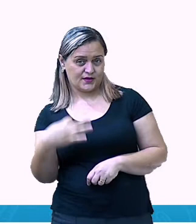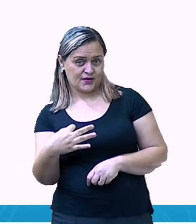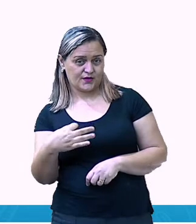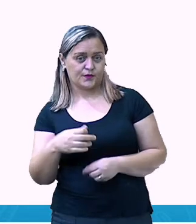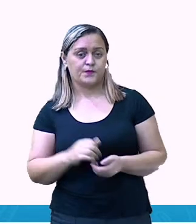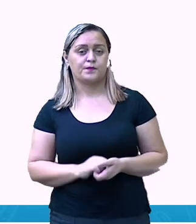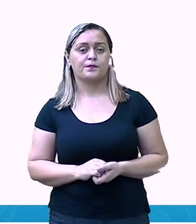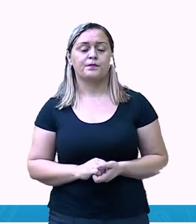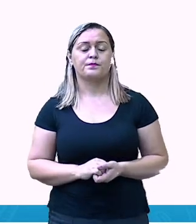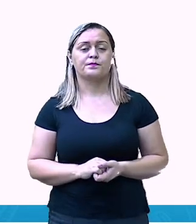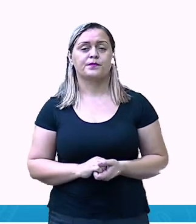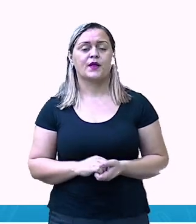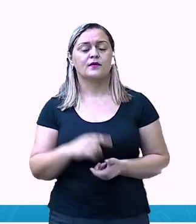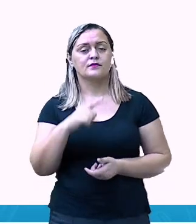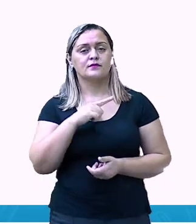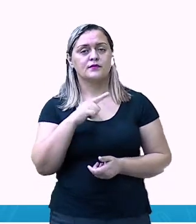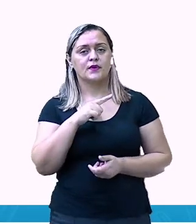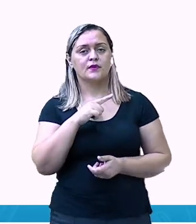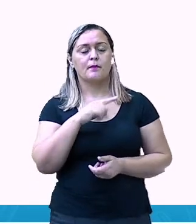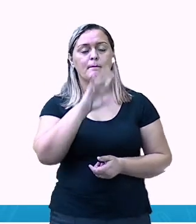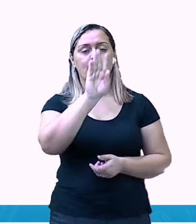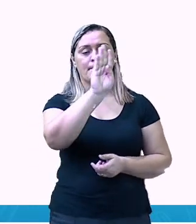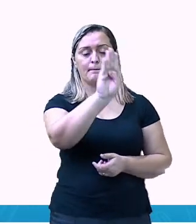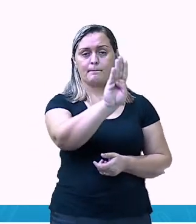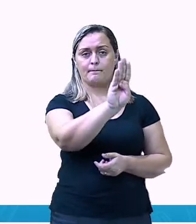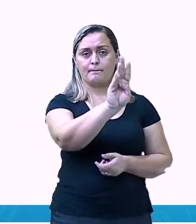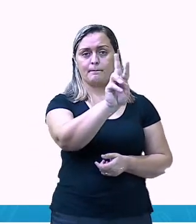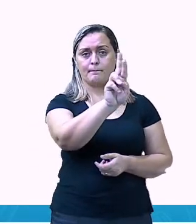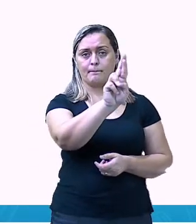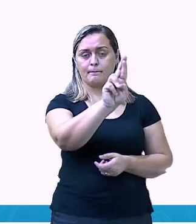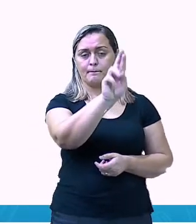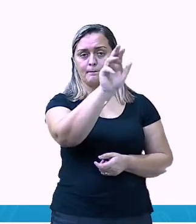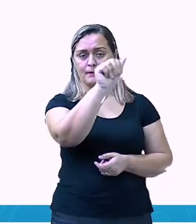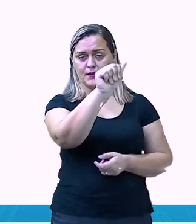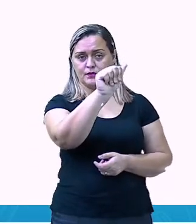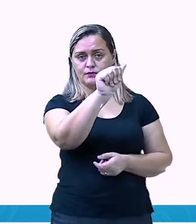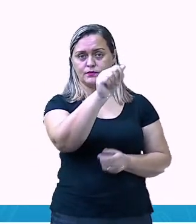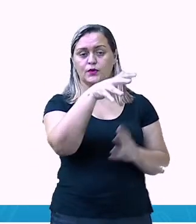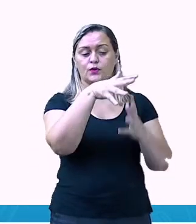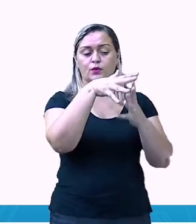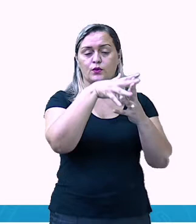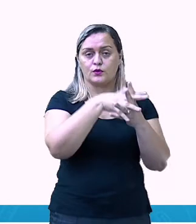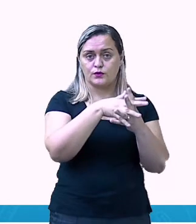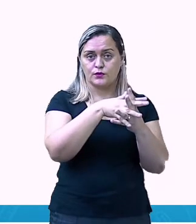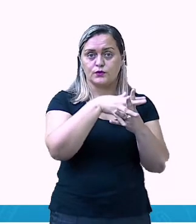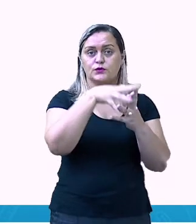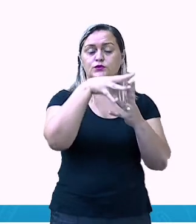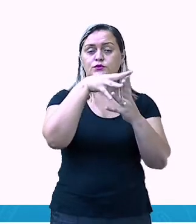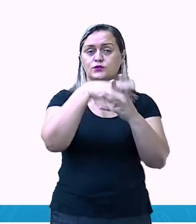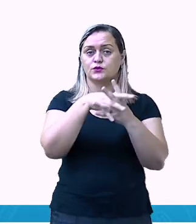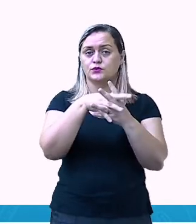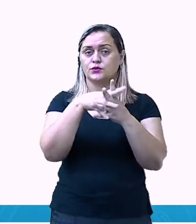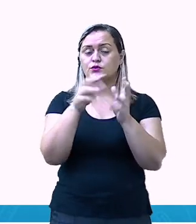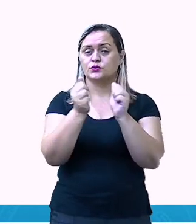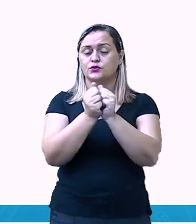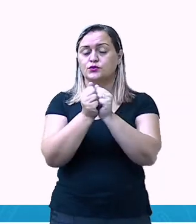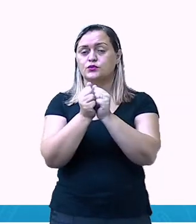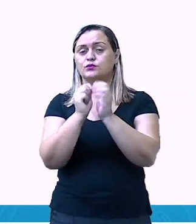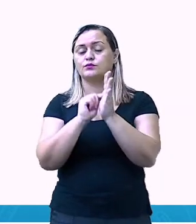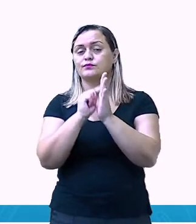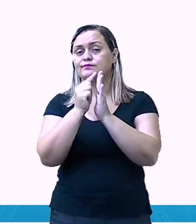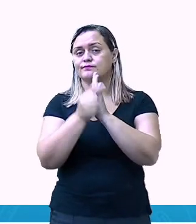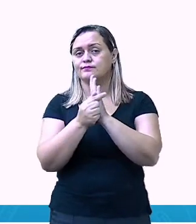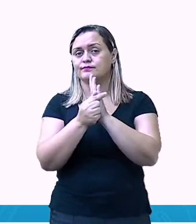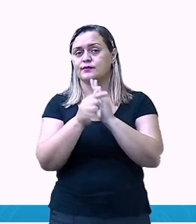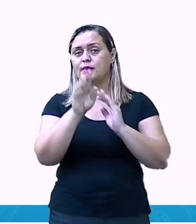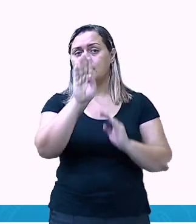aquela palavra para identificar a sílaba? Bra, bra. Se eu falar pausadamente, como a gente aprendeu lá